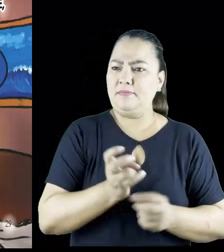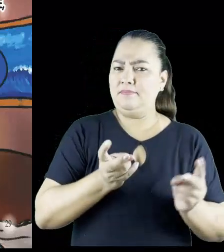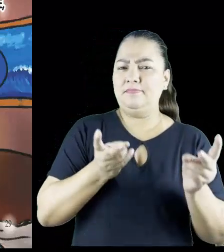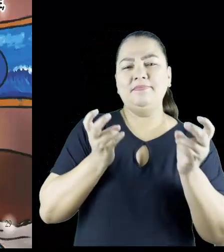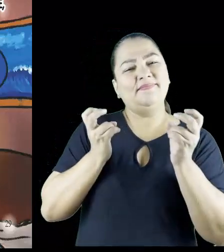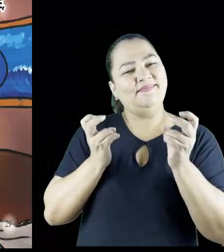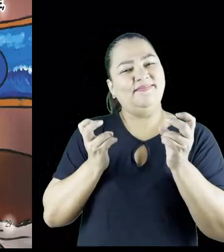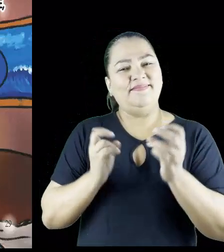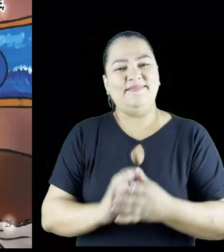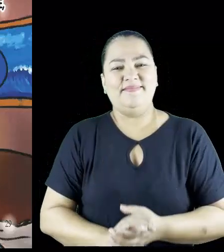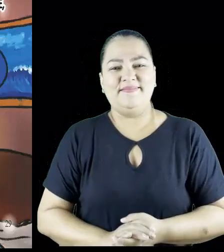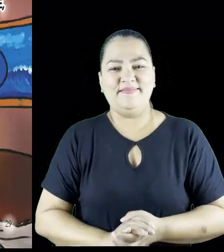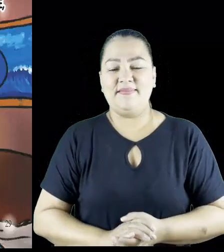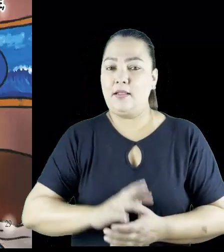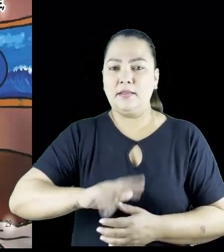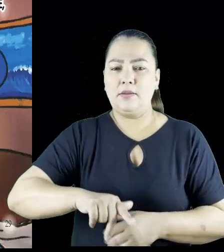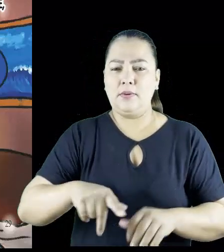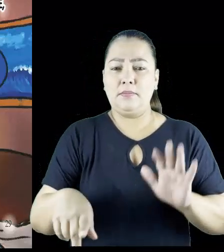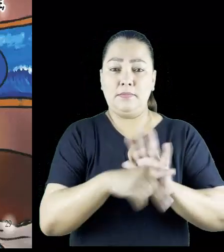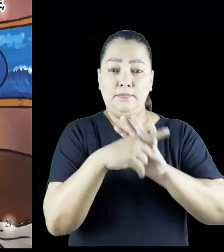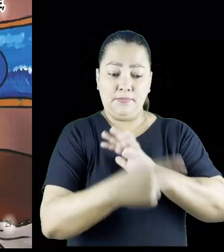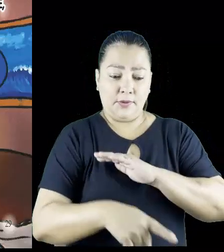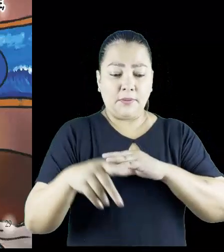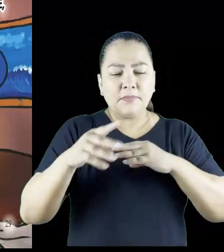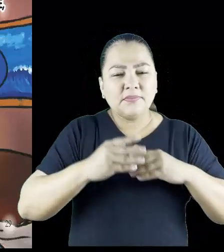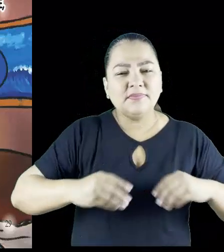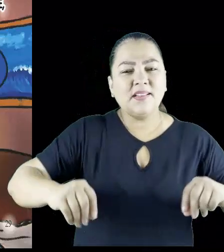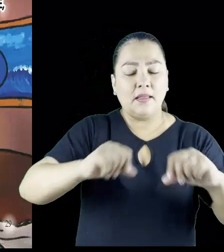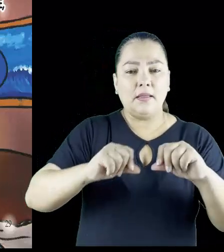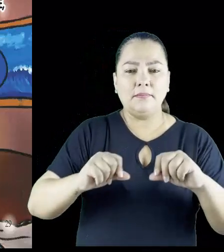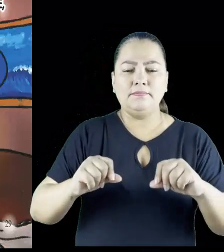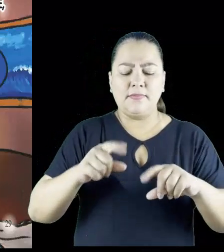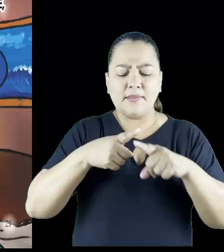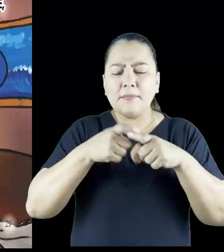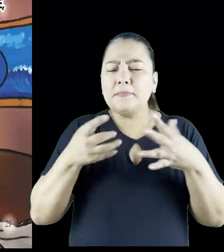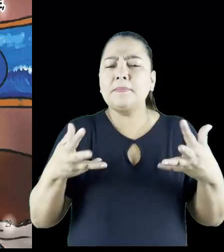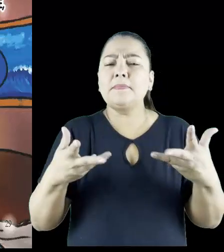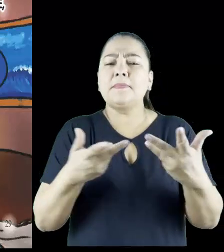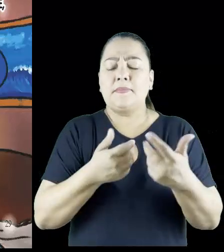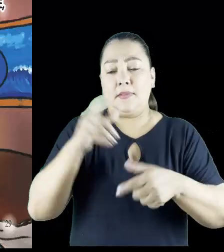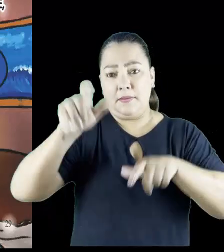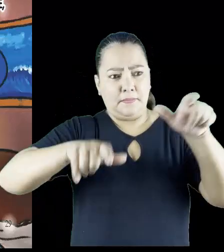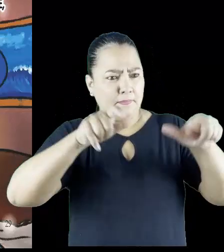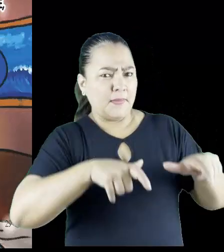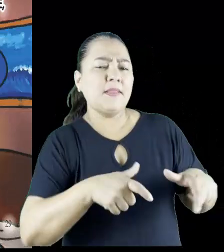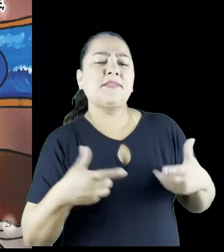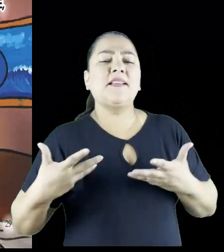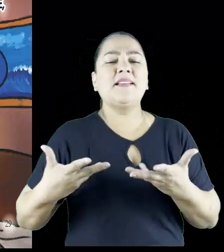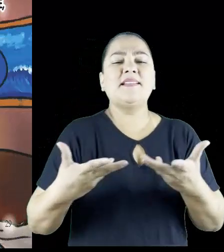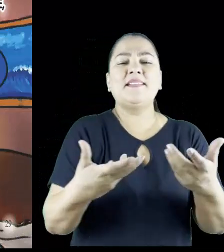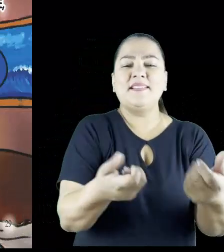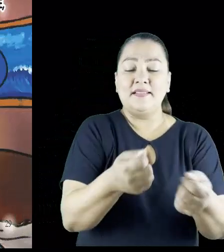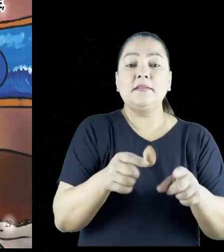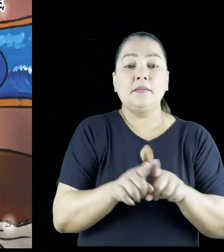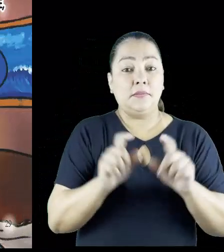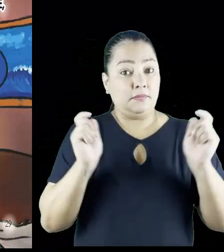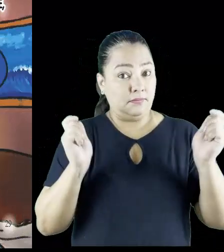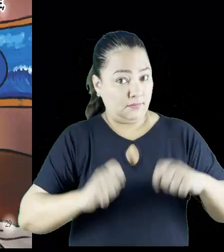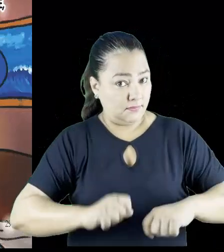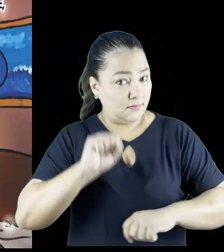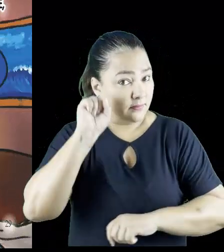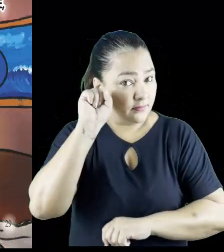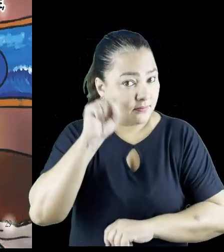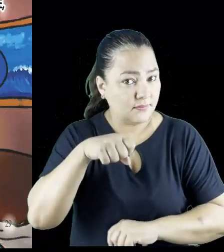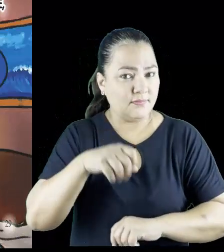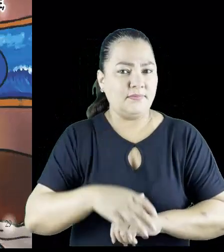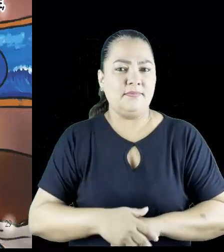eles já haviam percebido que, mesmo não sendo a terra deles, Itapema é tão maravilhosa e tem pessoas tão acolhedoras,